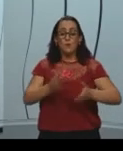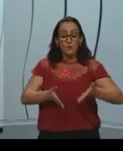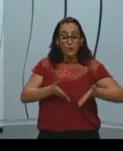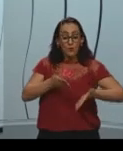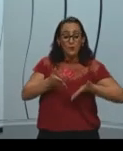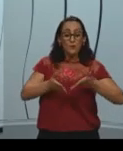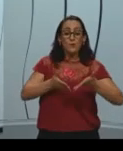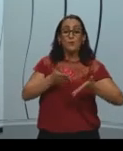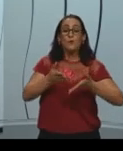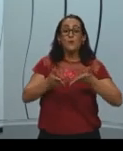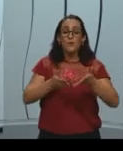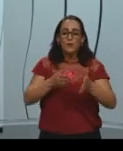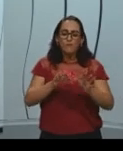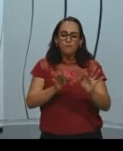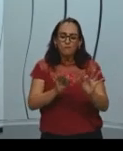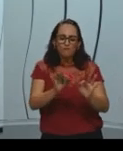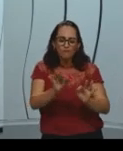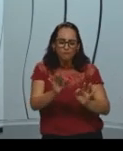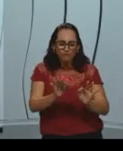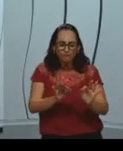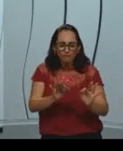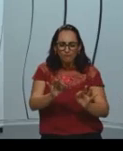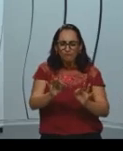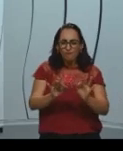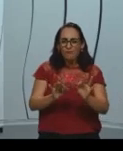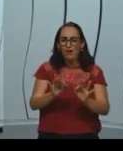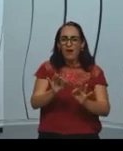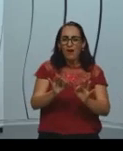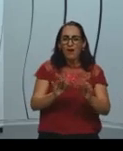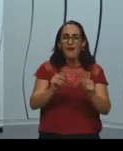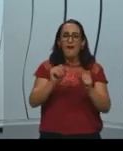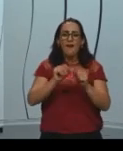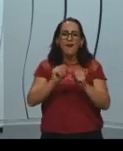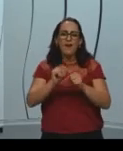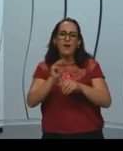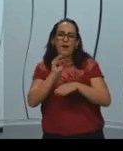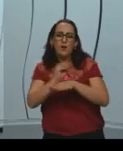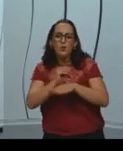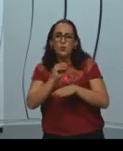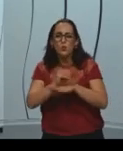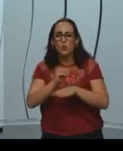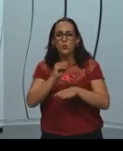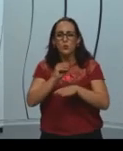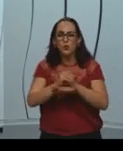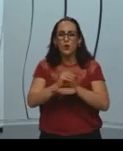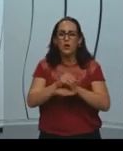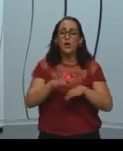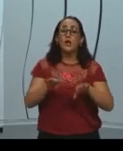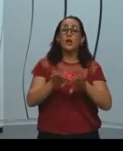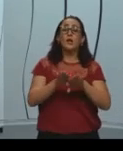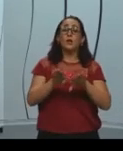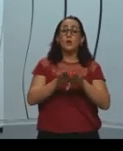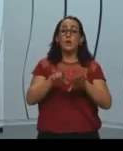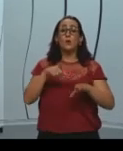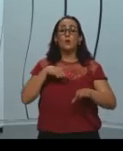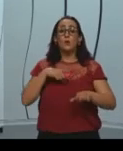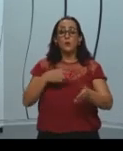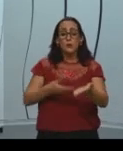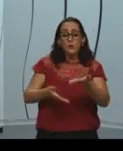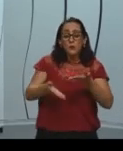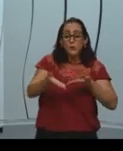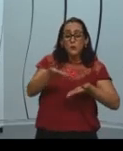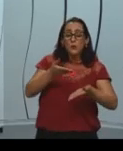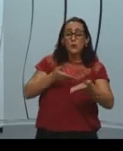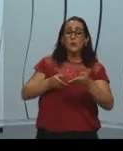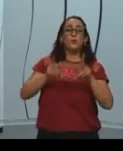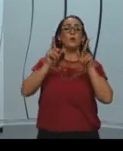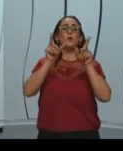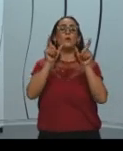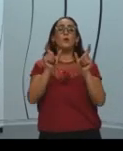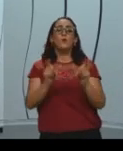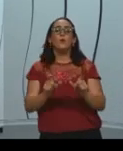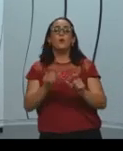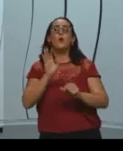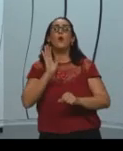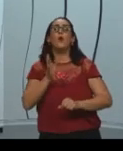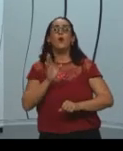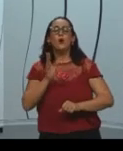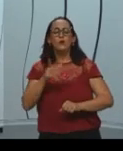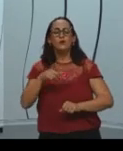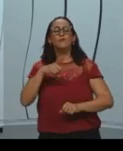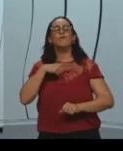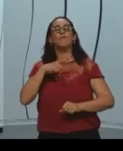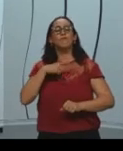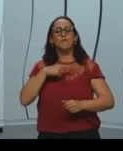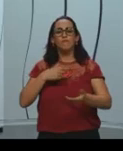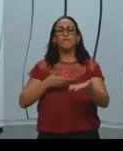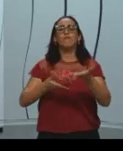uma associação, com pessoas que já se envolviam nessa produção, nessa comercialização, no